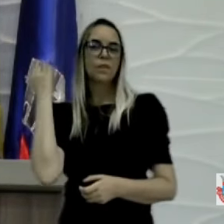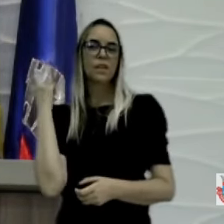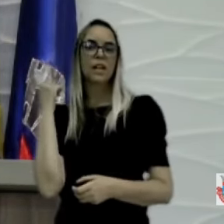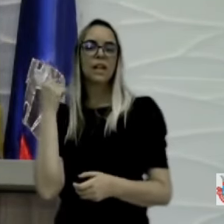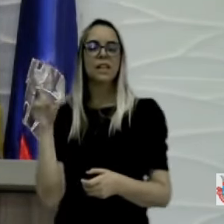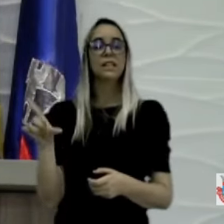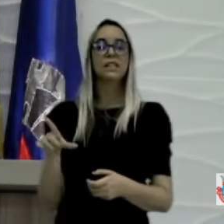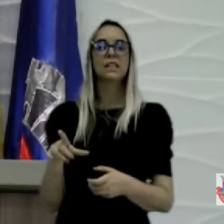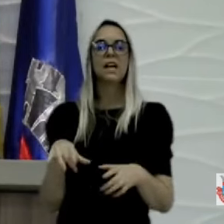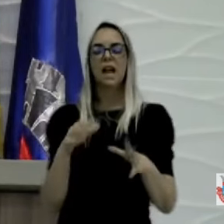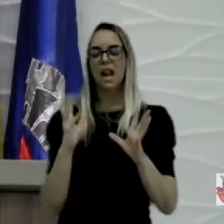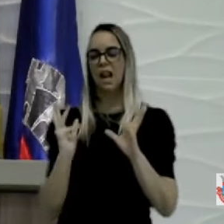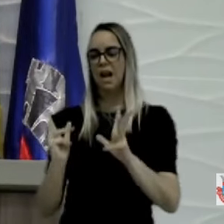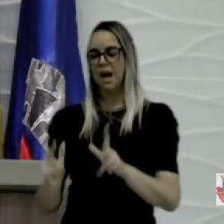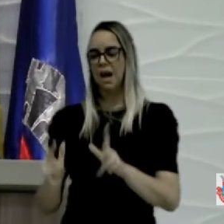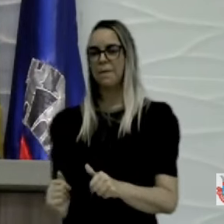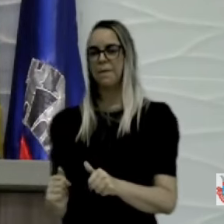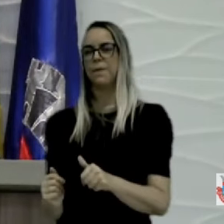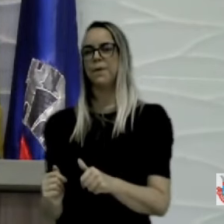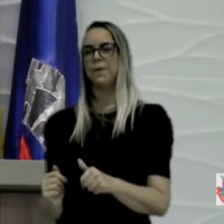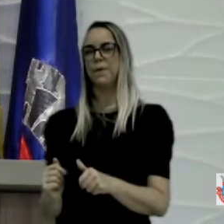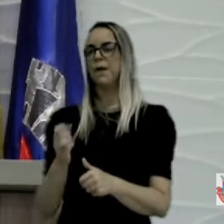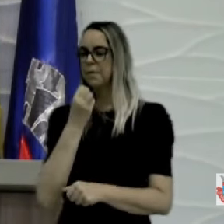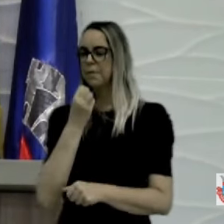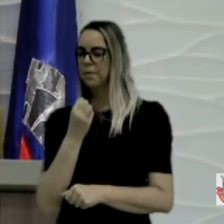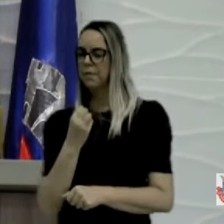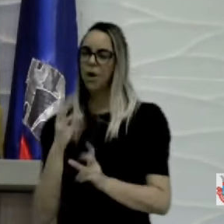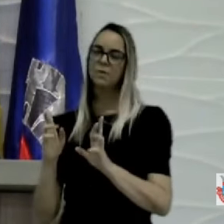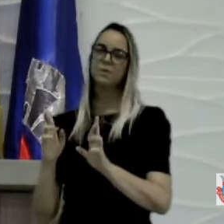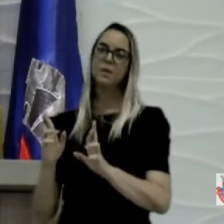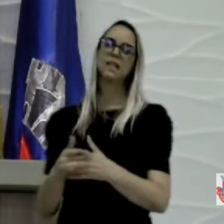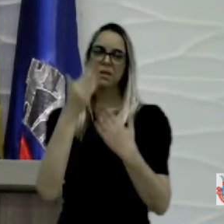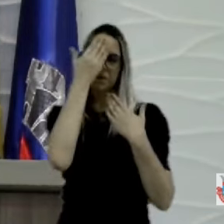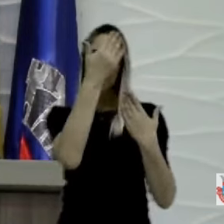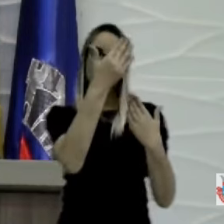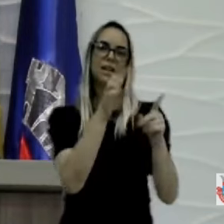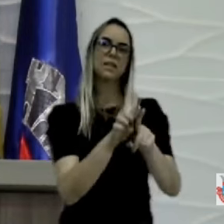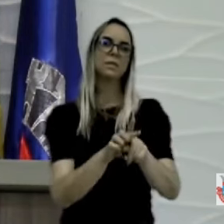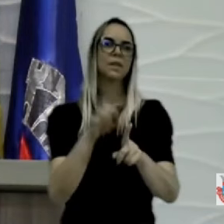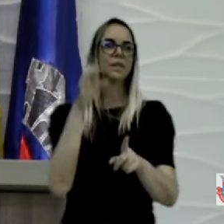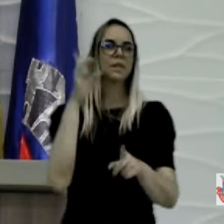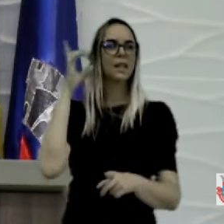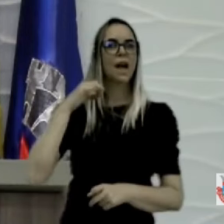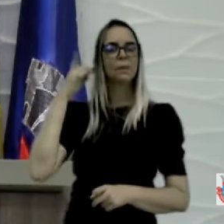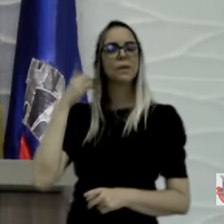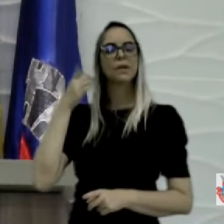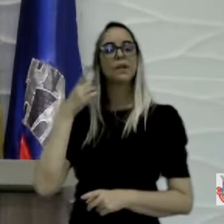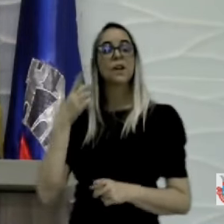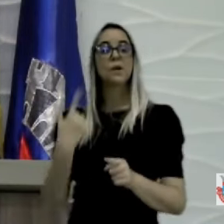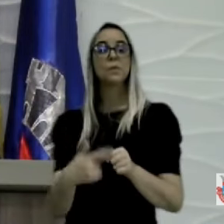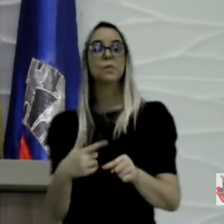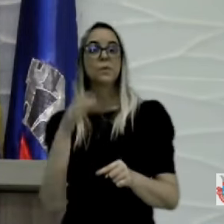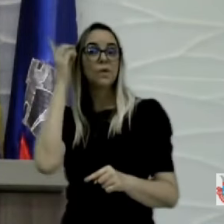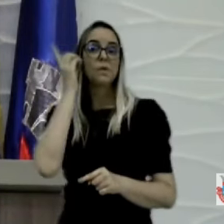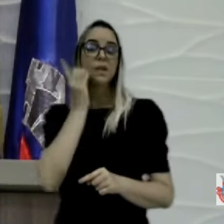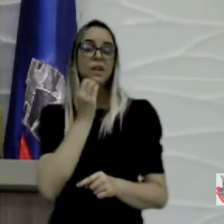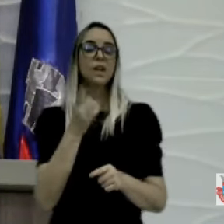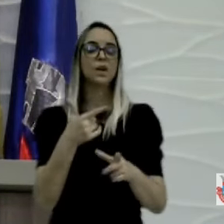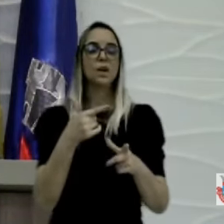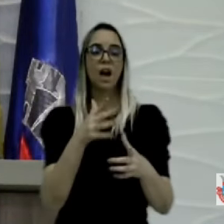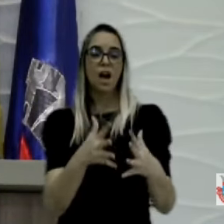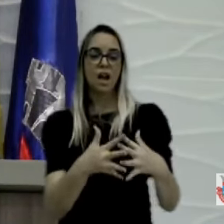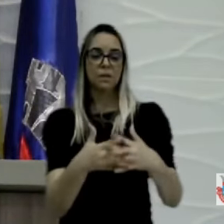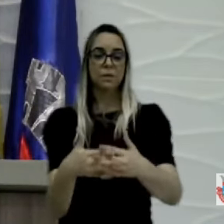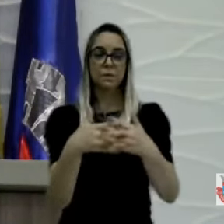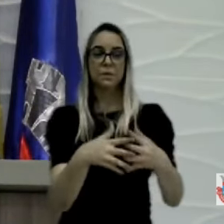loteamento Boa Esperança. Agradecer a nossa deputada estadual, Débora Almeida, por também estar disponibilizando alguns veículos para que a gente possa fazer a